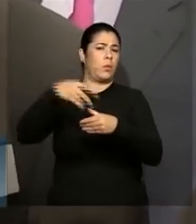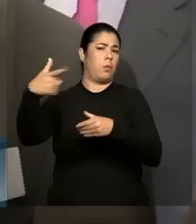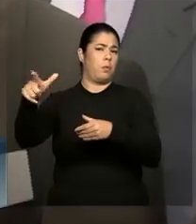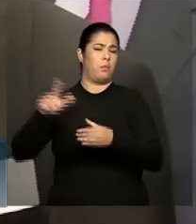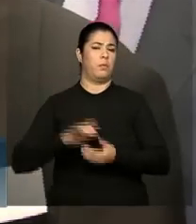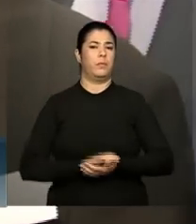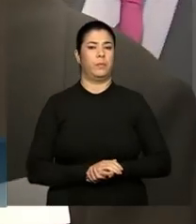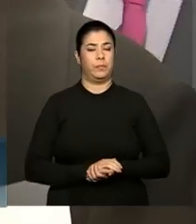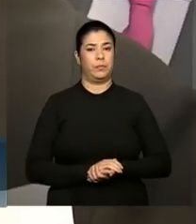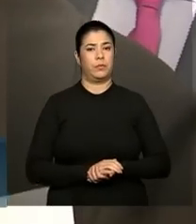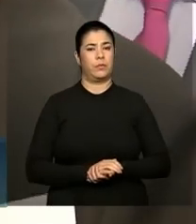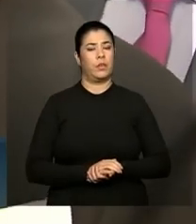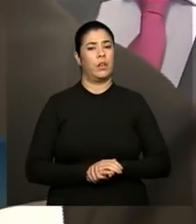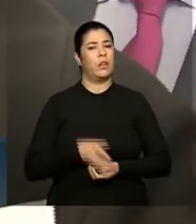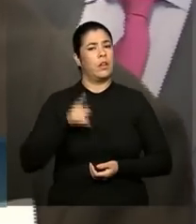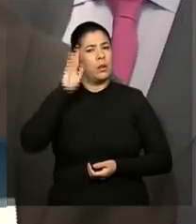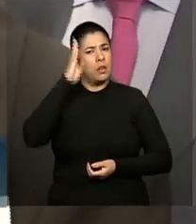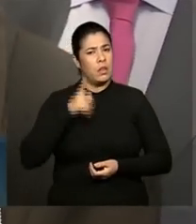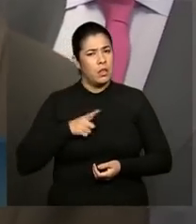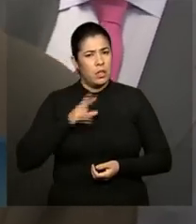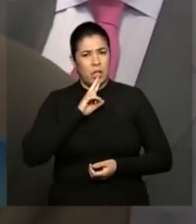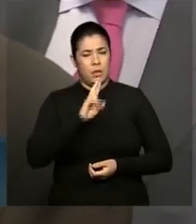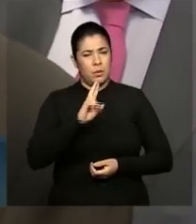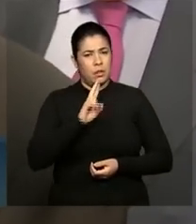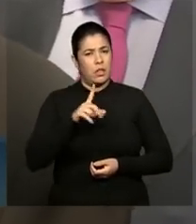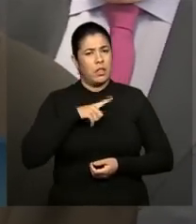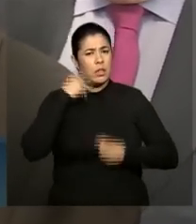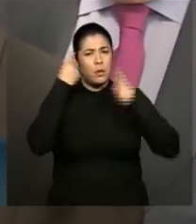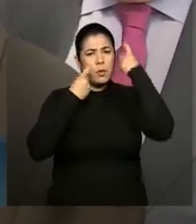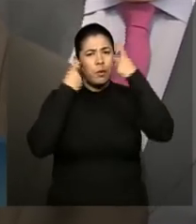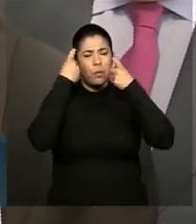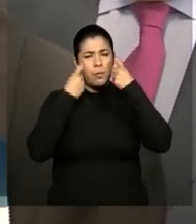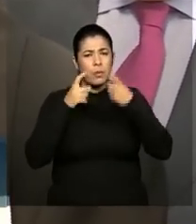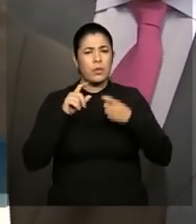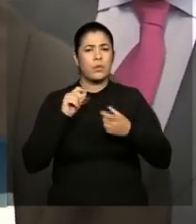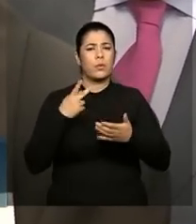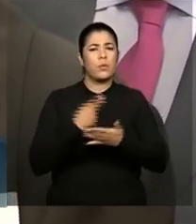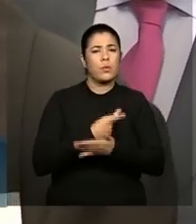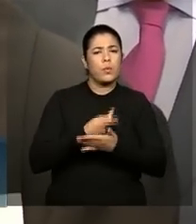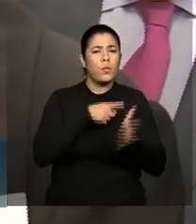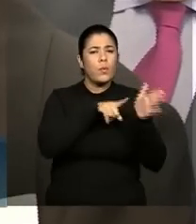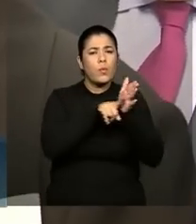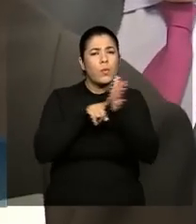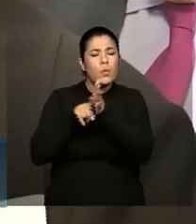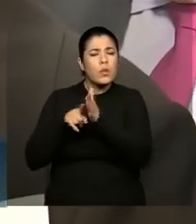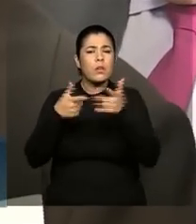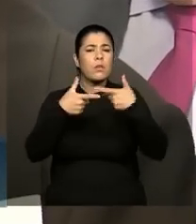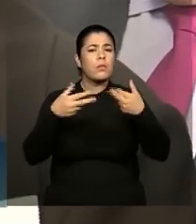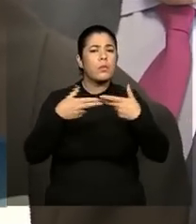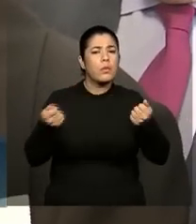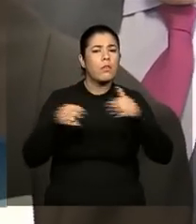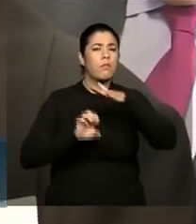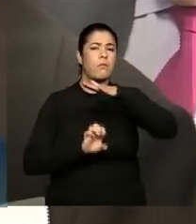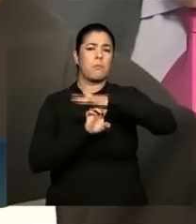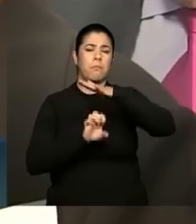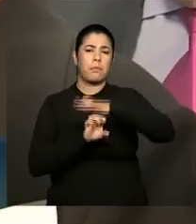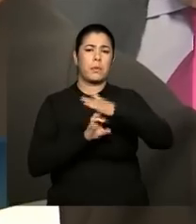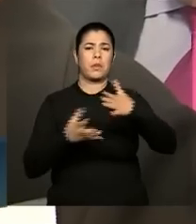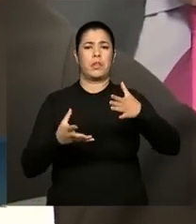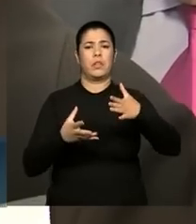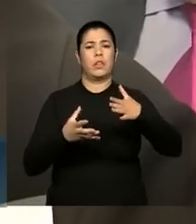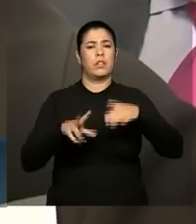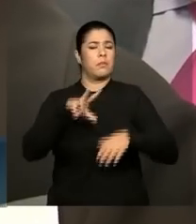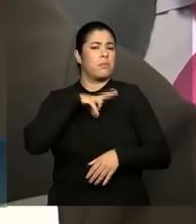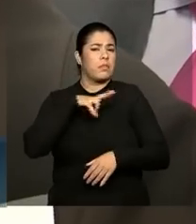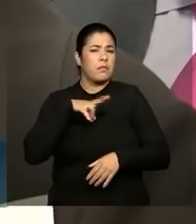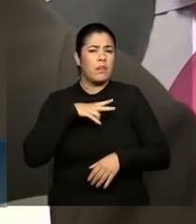Indonésia. A senhora sempre disse que tem uma preocupação que, né, a Operação Lava Jato, as investigações não prejudiquem as empresas